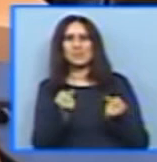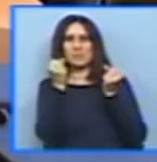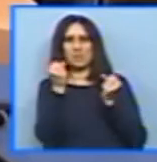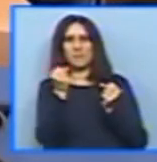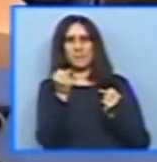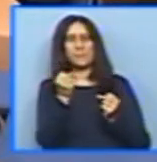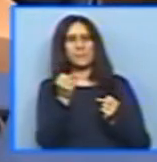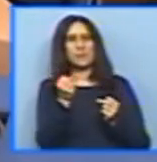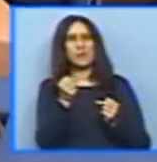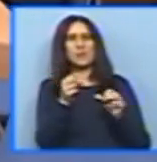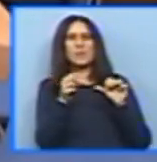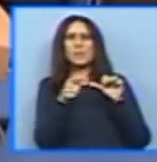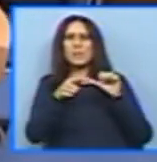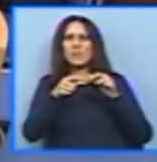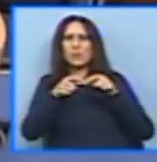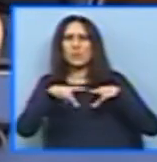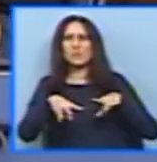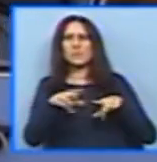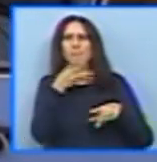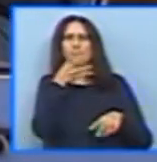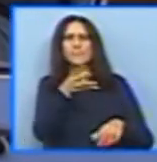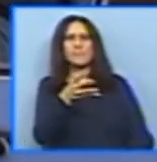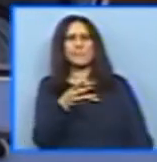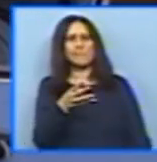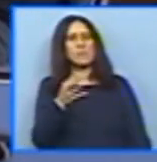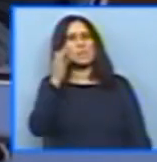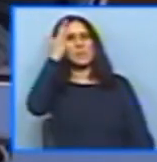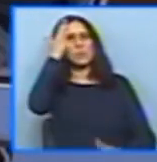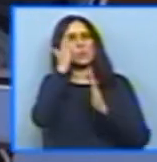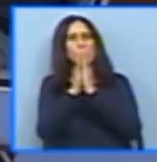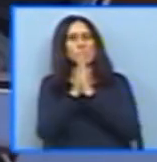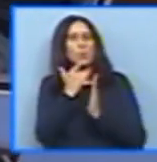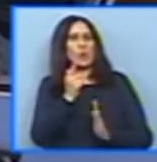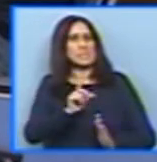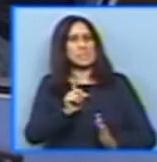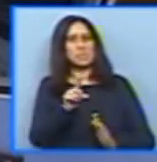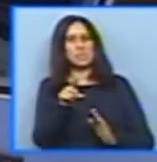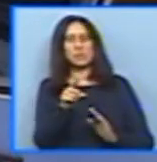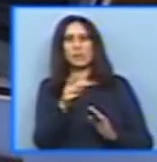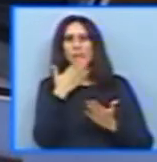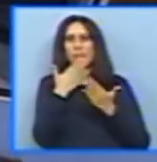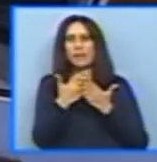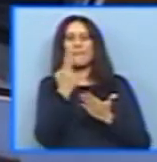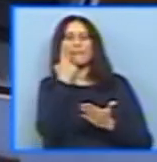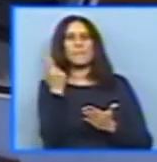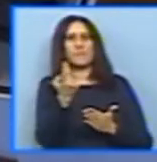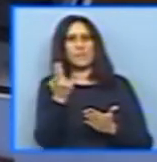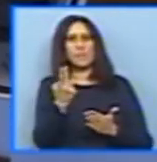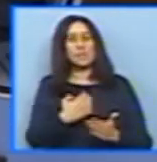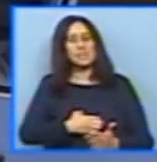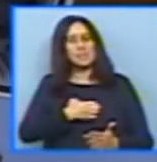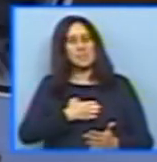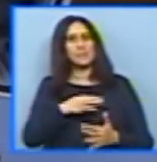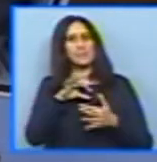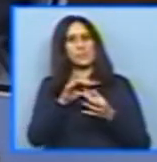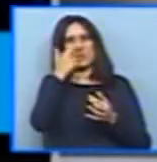dito numa linguagem não tão, se calhar, teológica, este exercício de viver que dá sentido à